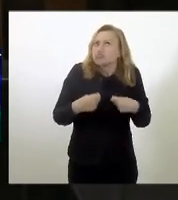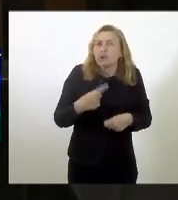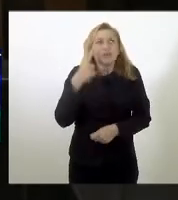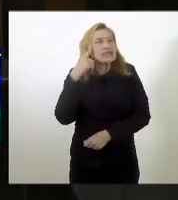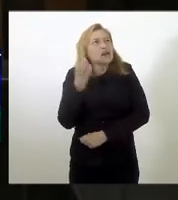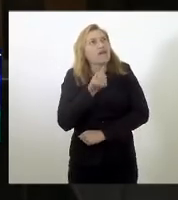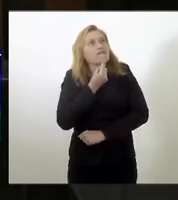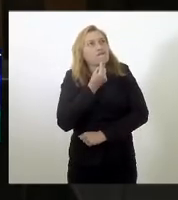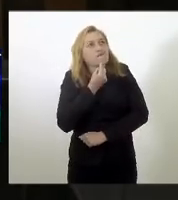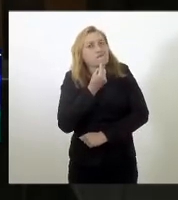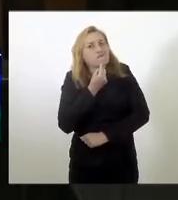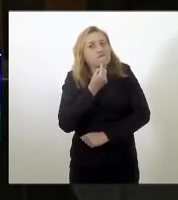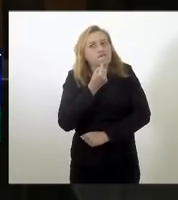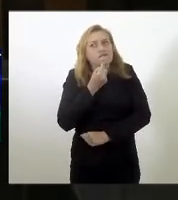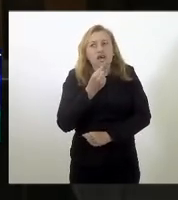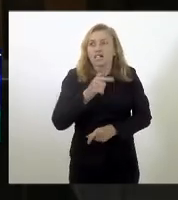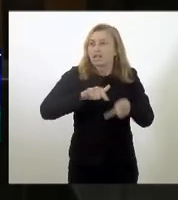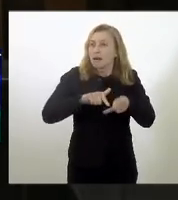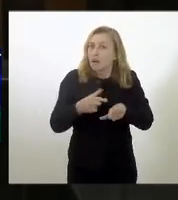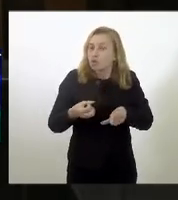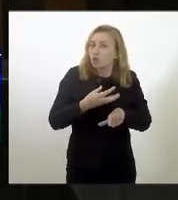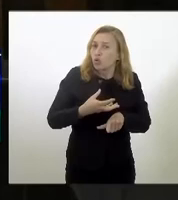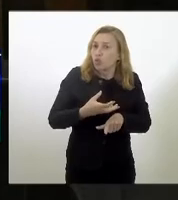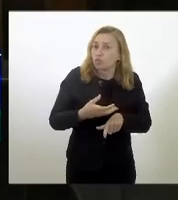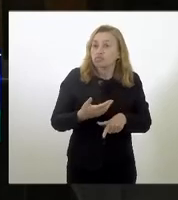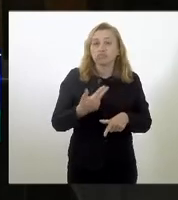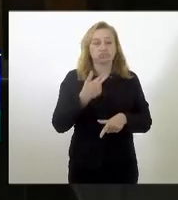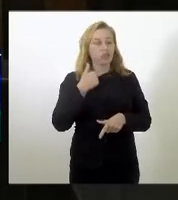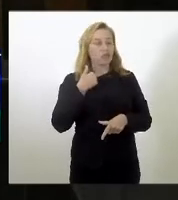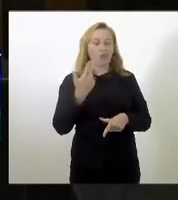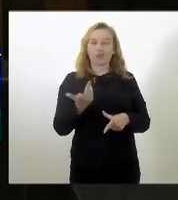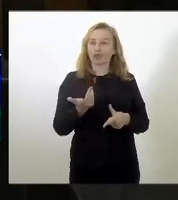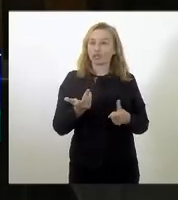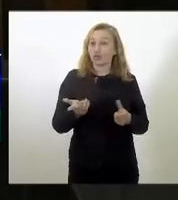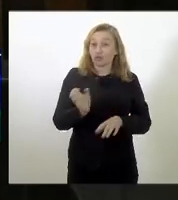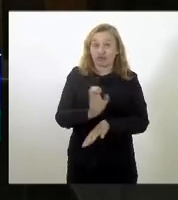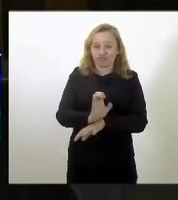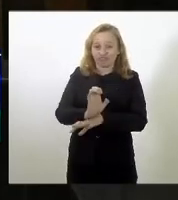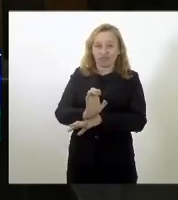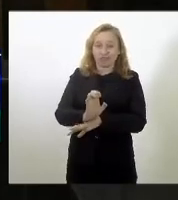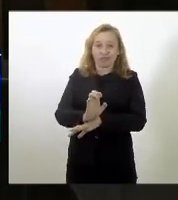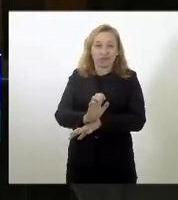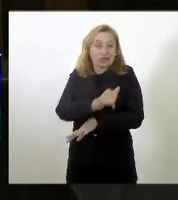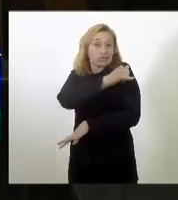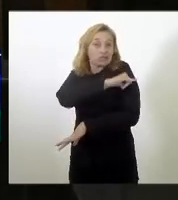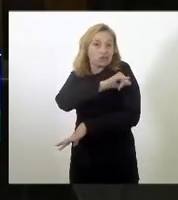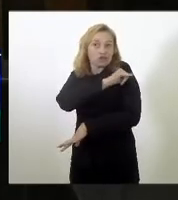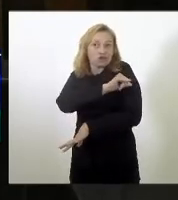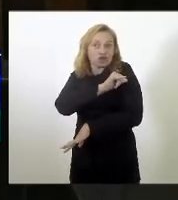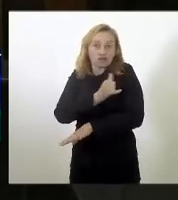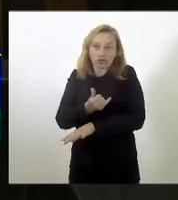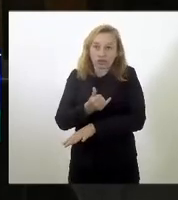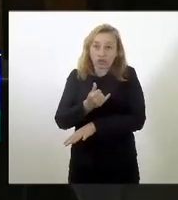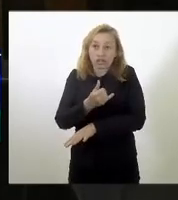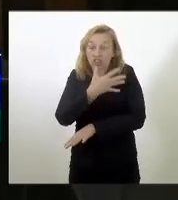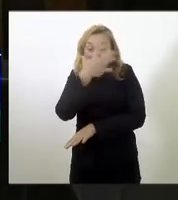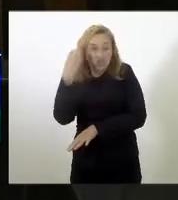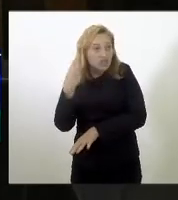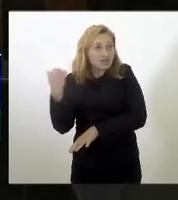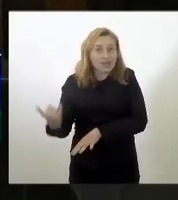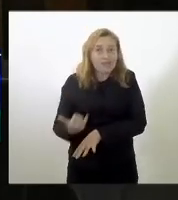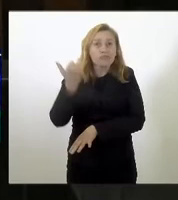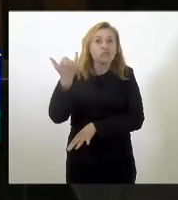pensar frentes de trabalho, a gente não pode nunca, num Estado como o Rio de Janeiro, desconsiderar a importância